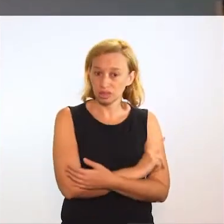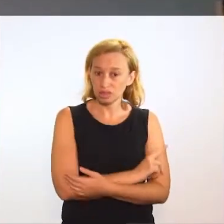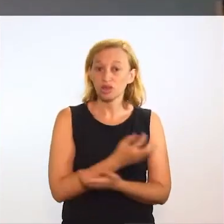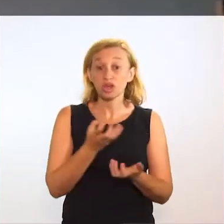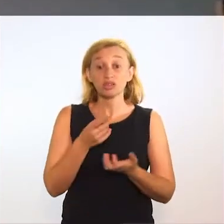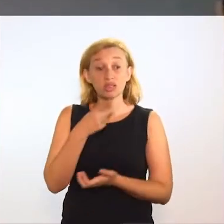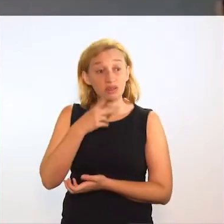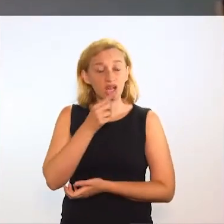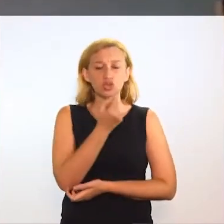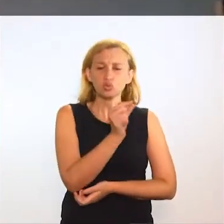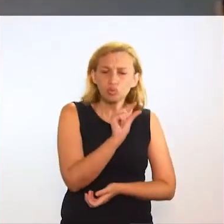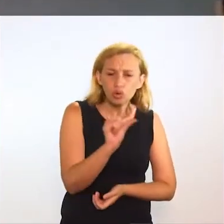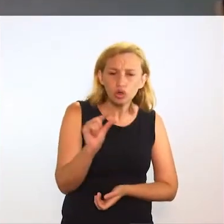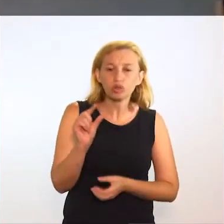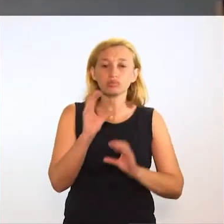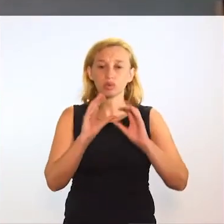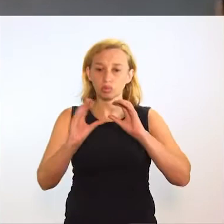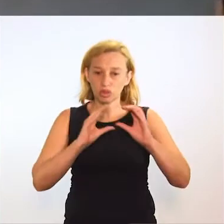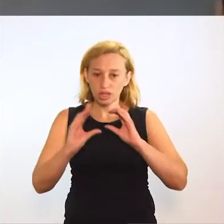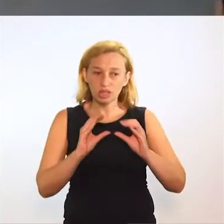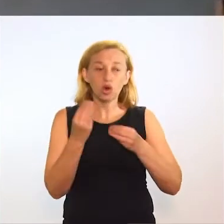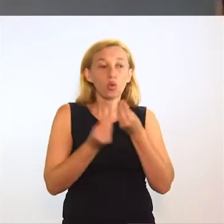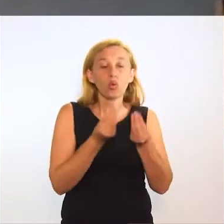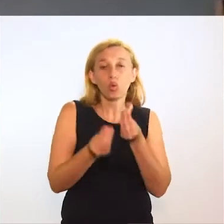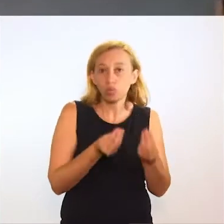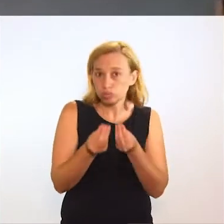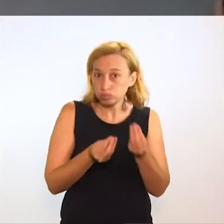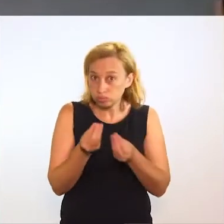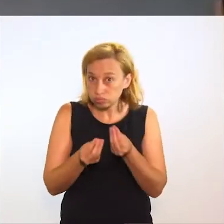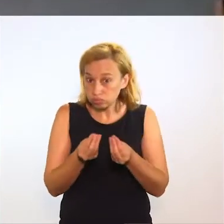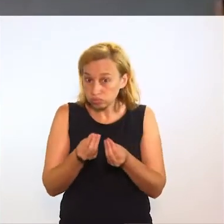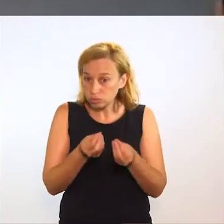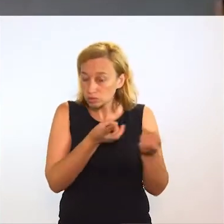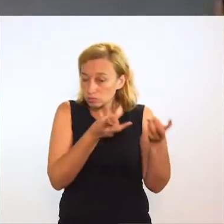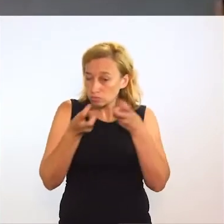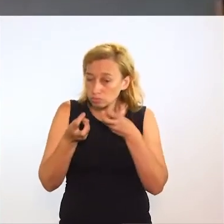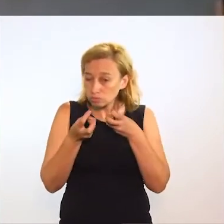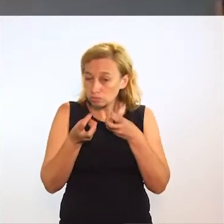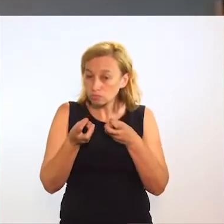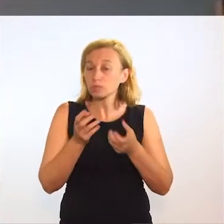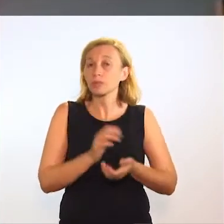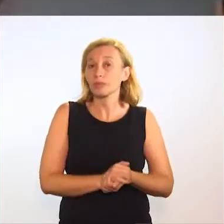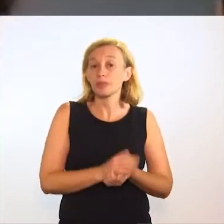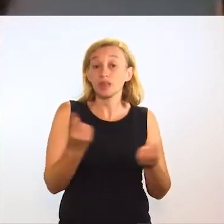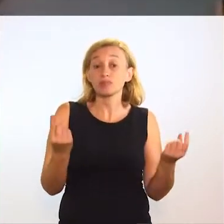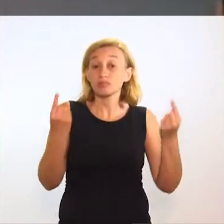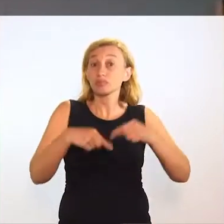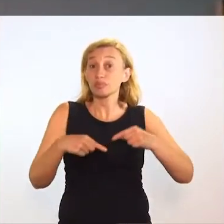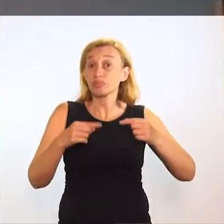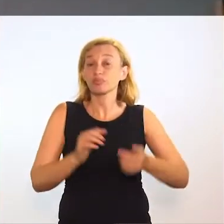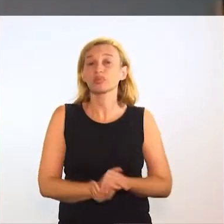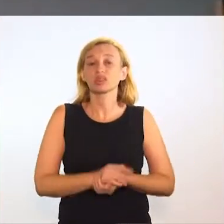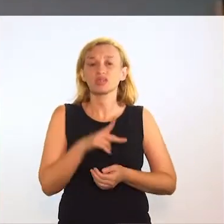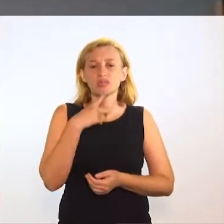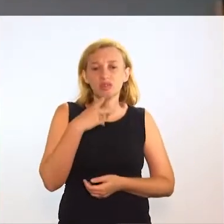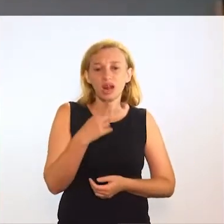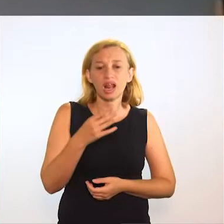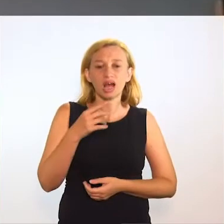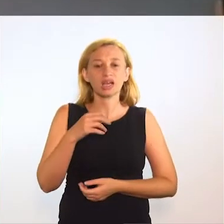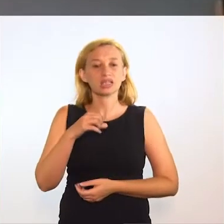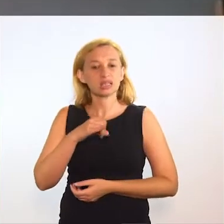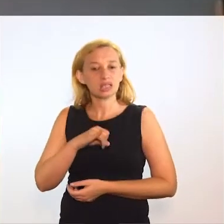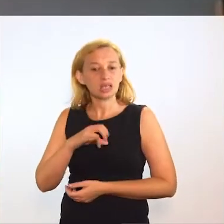está acontecendo. Então, eu queria que vocês falassem um pouquinho dessa questão da comunicação, né? Como é que vocês percebem, encaram esse